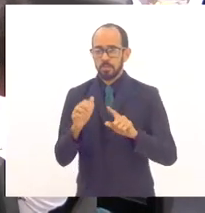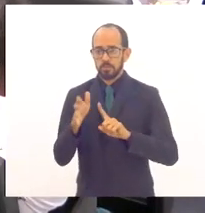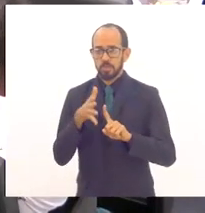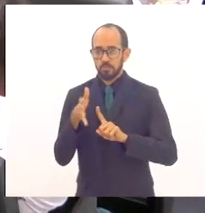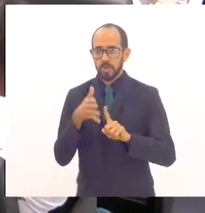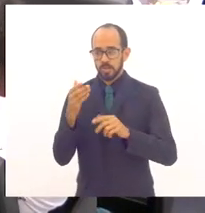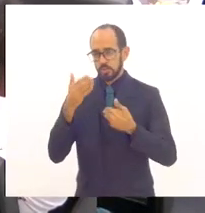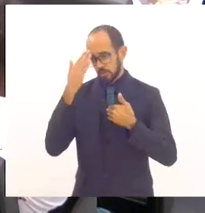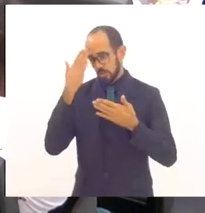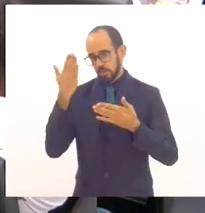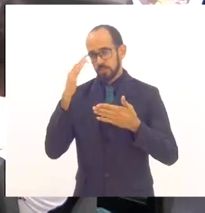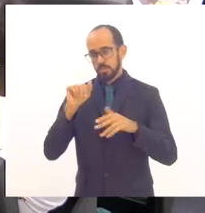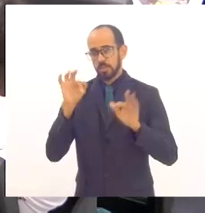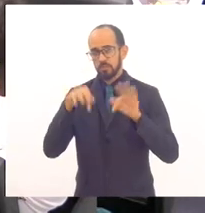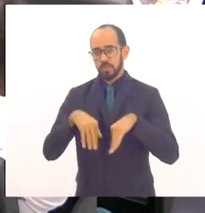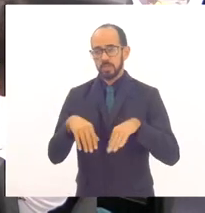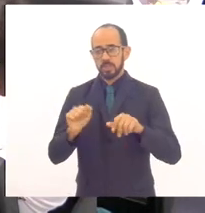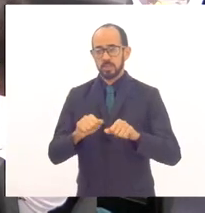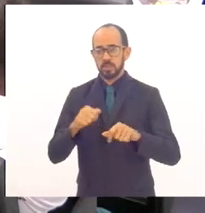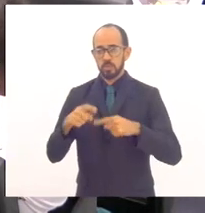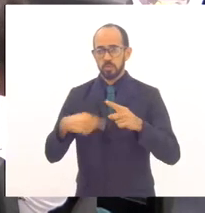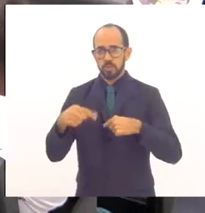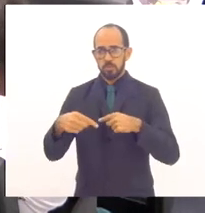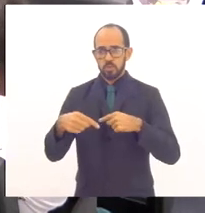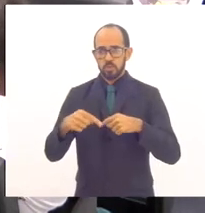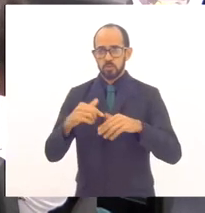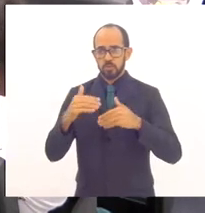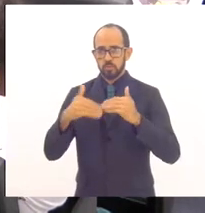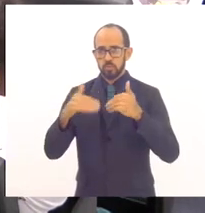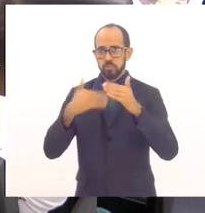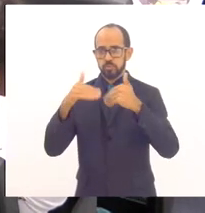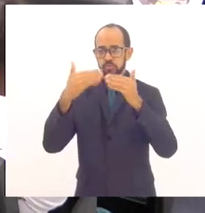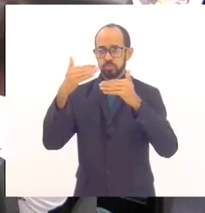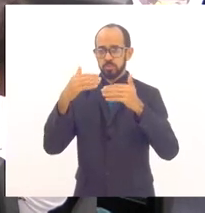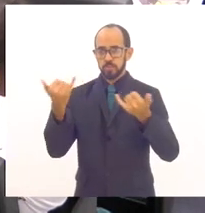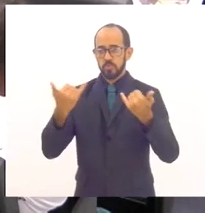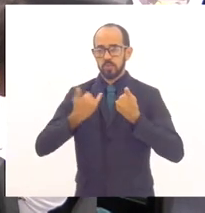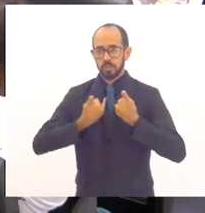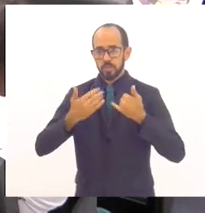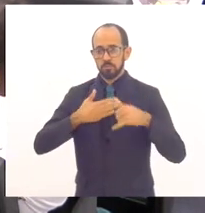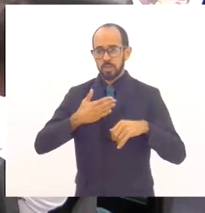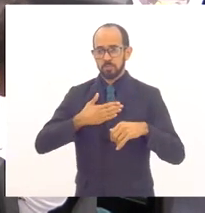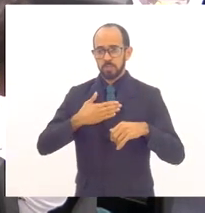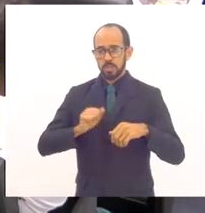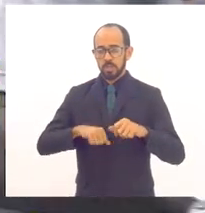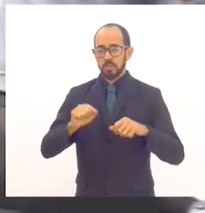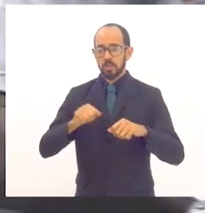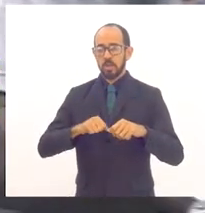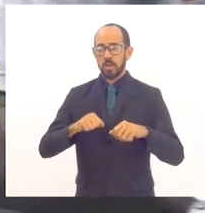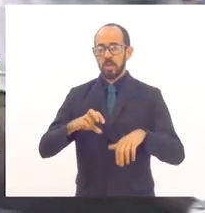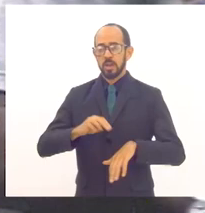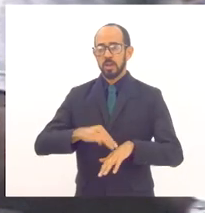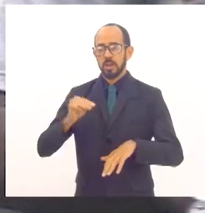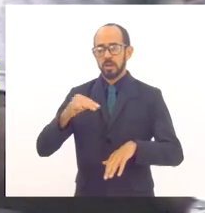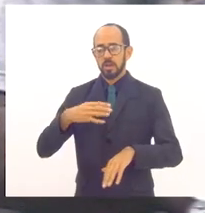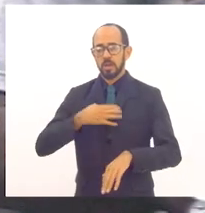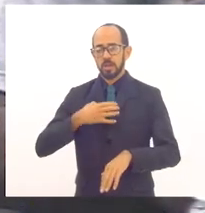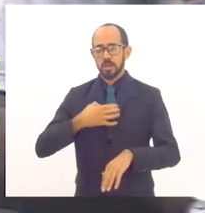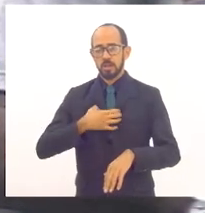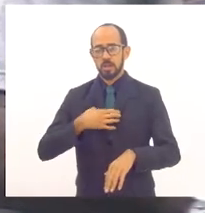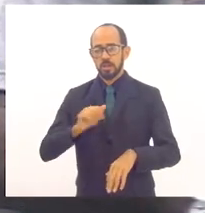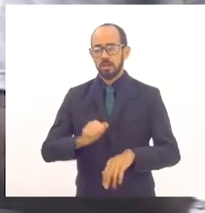de agradecimento, encerramento e próximos passos, mas eu fui informado aqui que o mestre Bahia queria um minuto para fazer